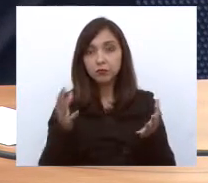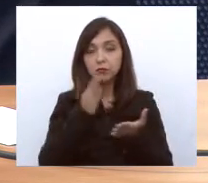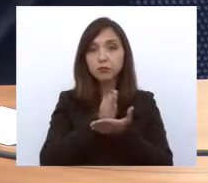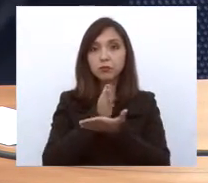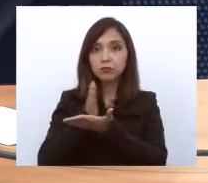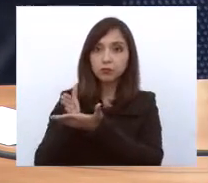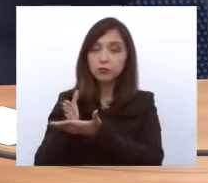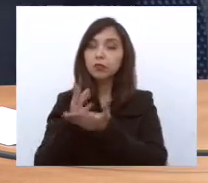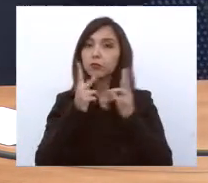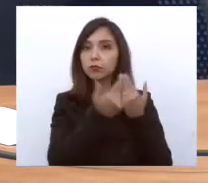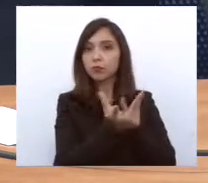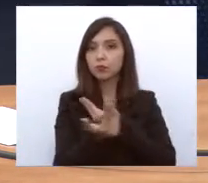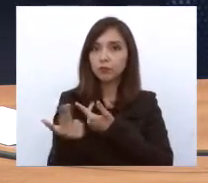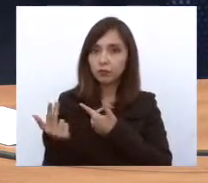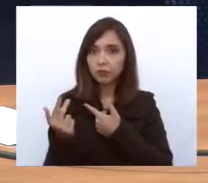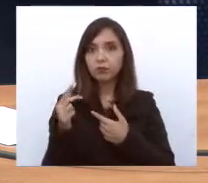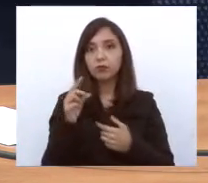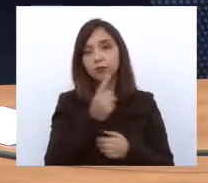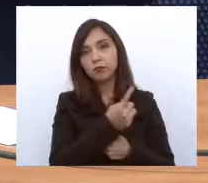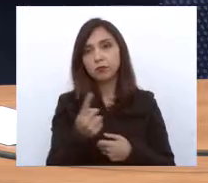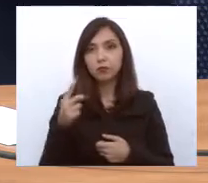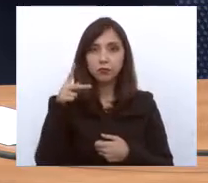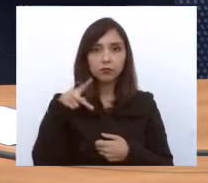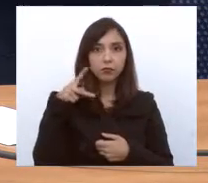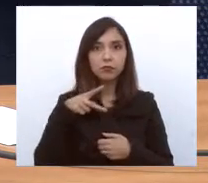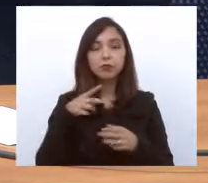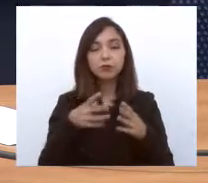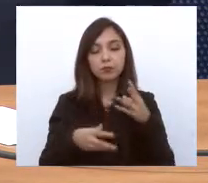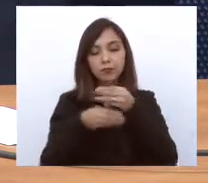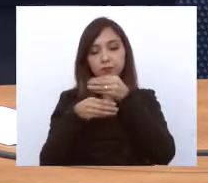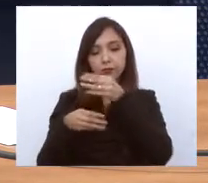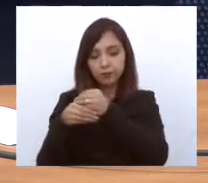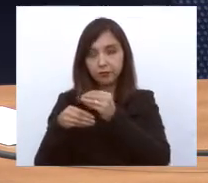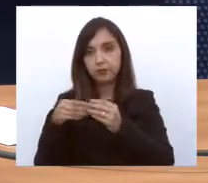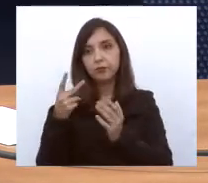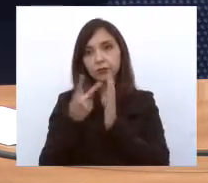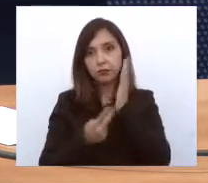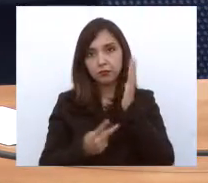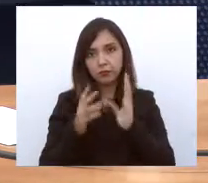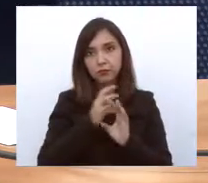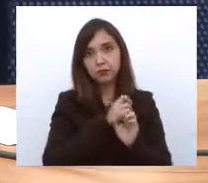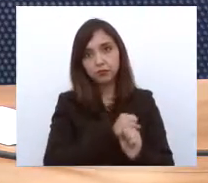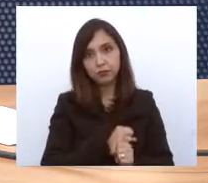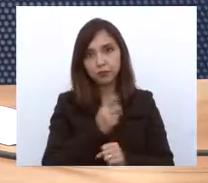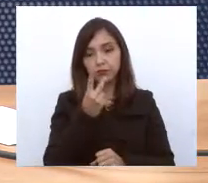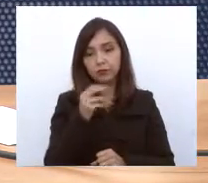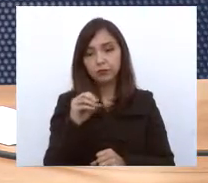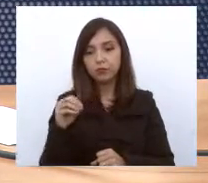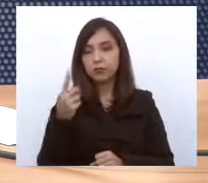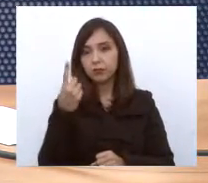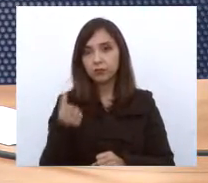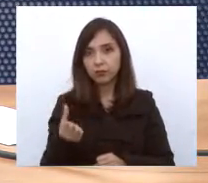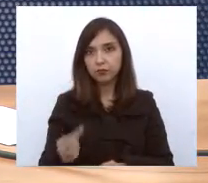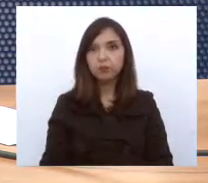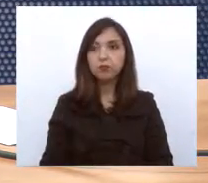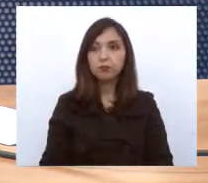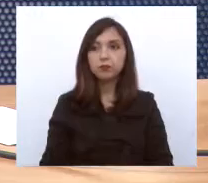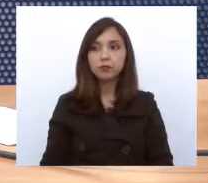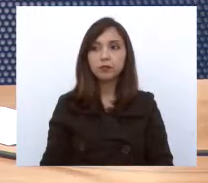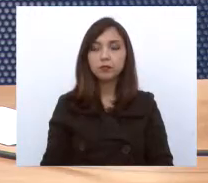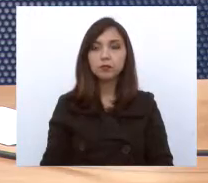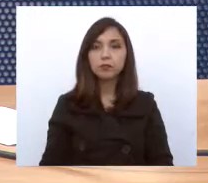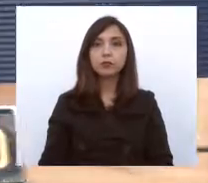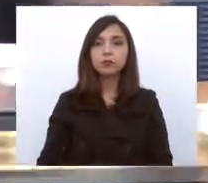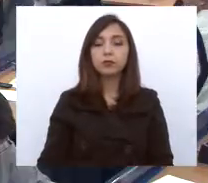partes iguais por parlamentar para aprovação de emendas ao projeto de lei orçamentária de 2016. Senhor